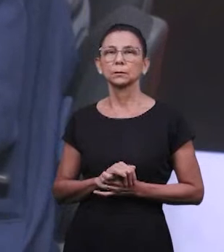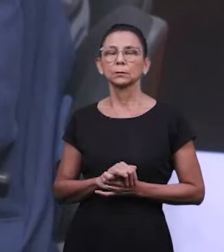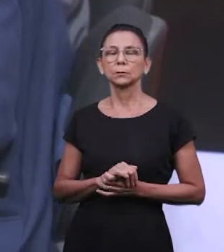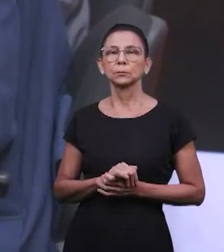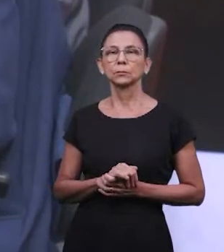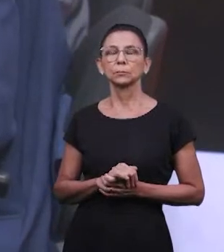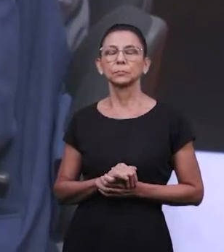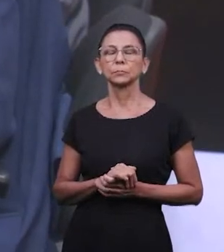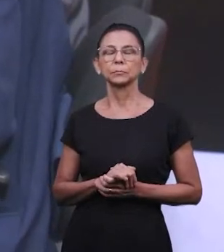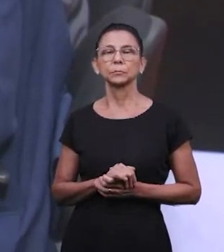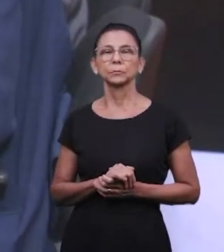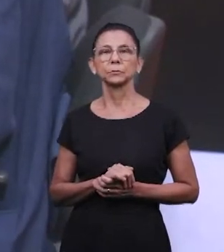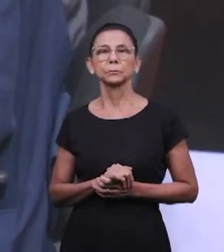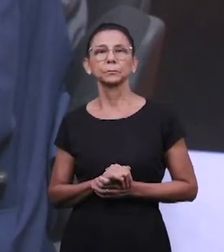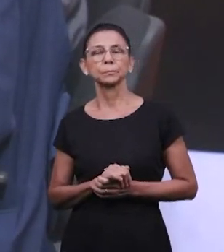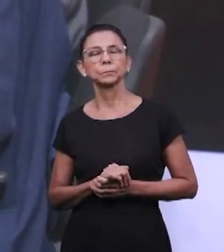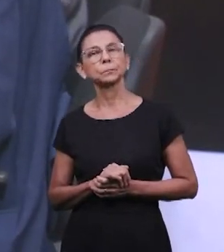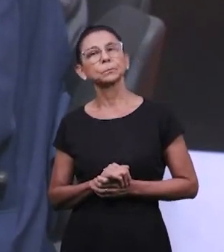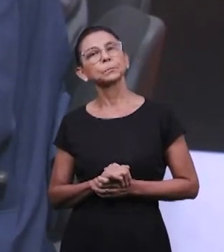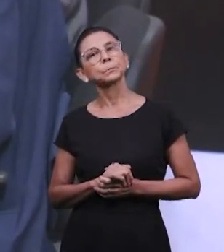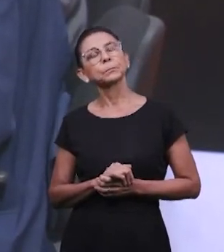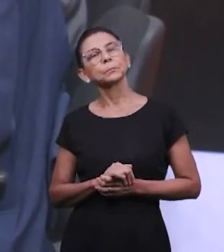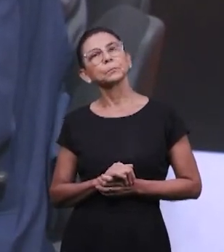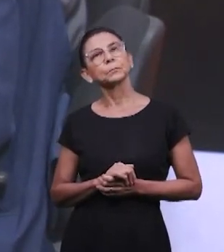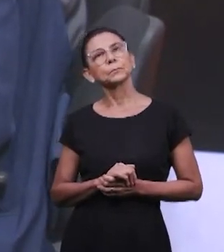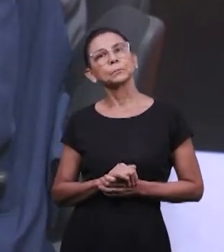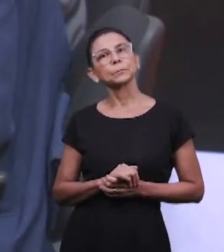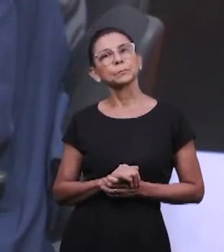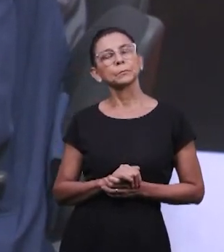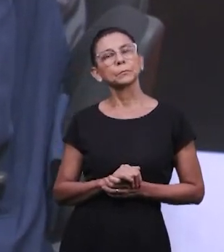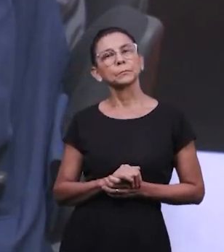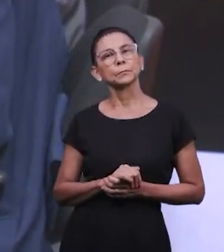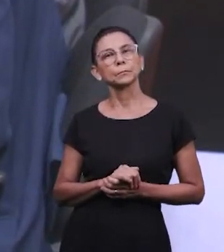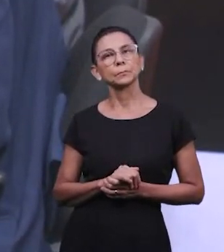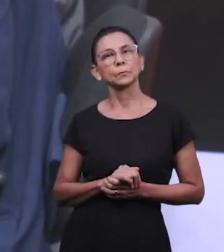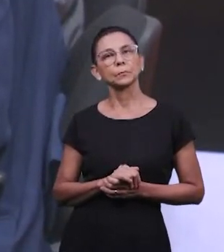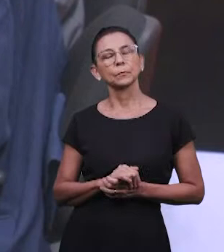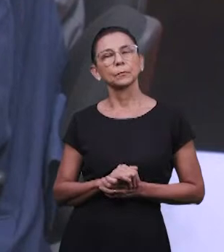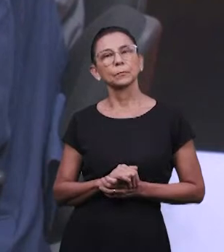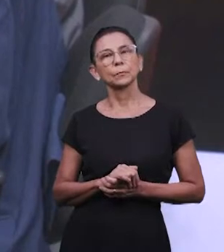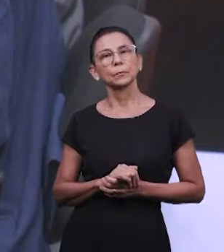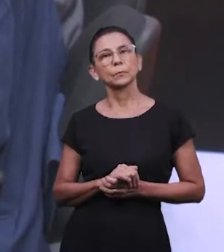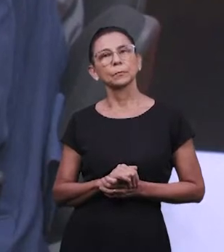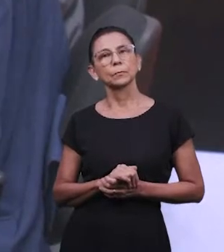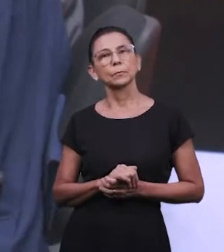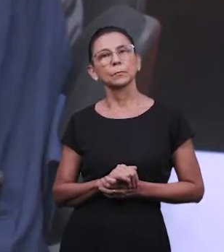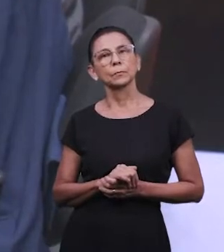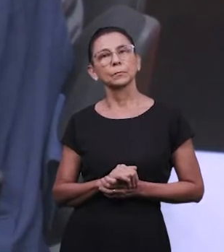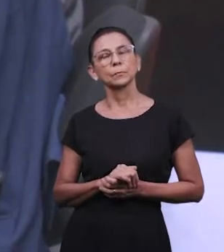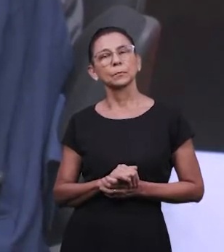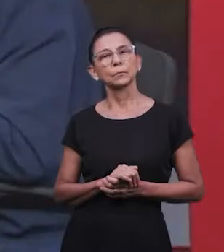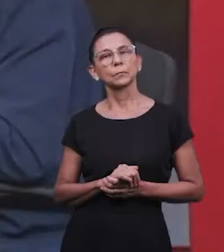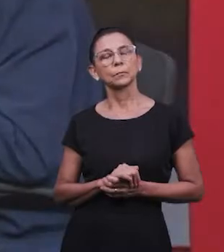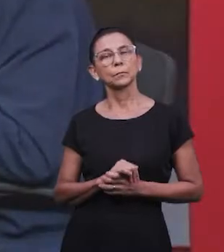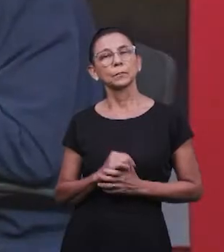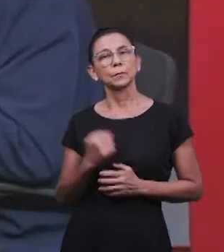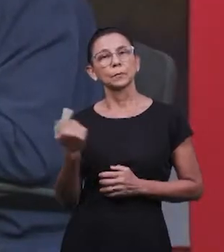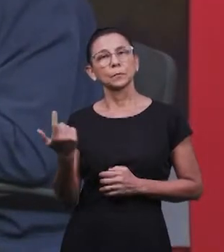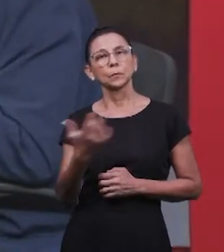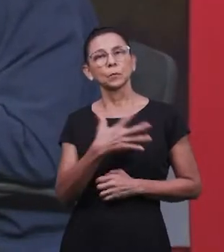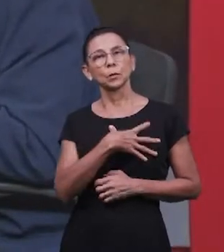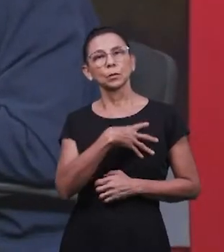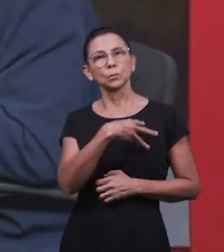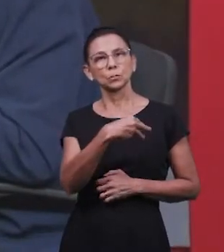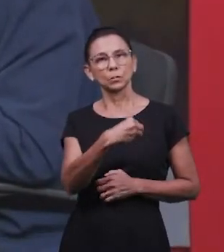Salmos, como fala que nossos filhos é como flechas, flecha na mão do arqueiro, né? Eu não estou com o versículo de